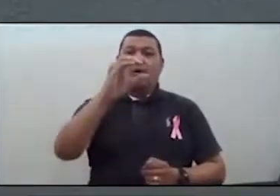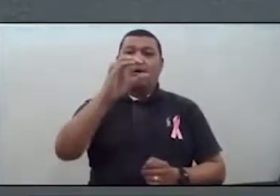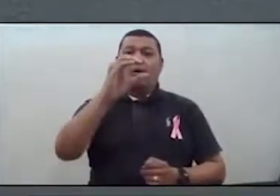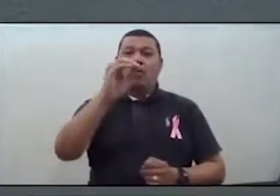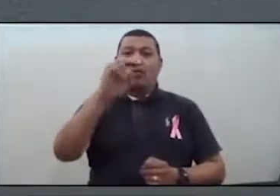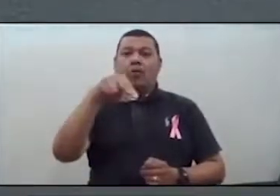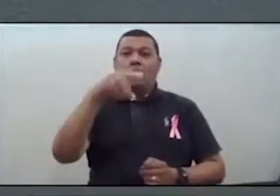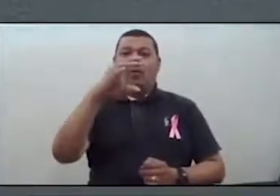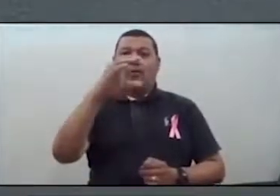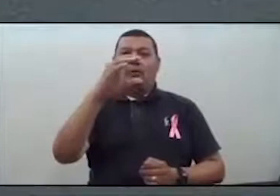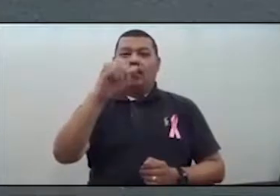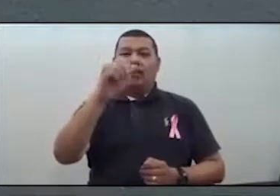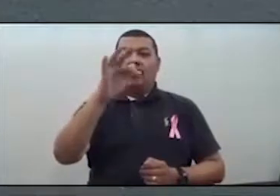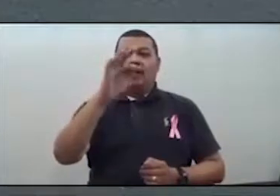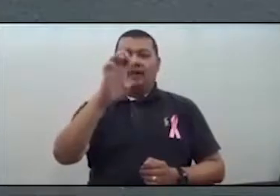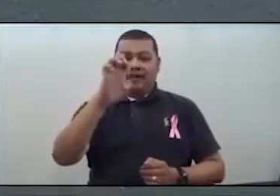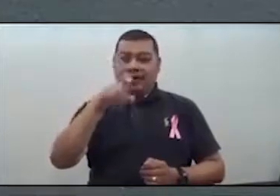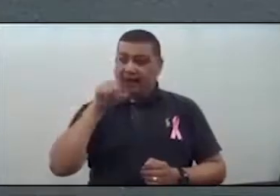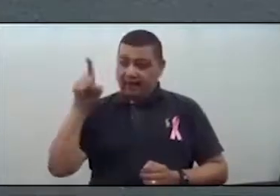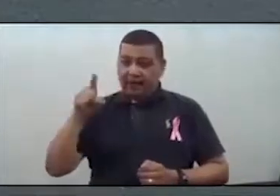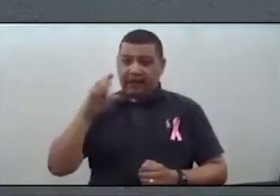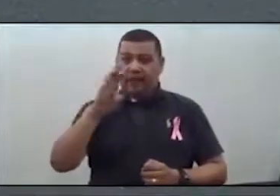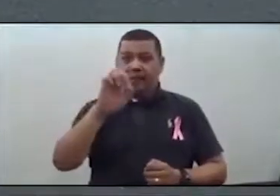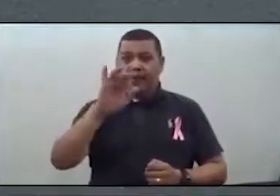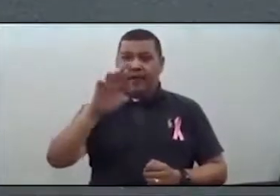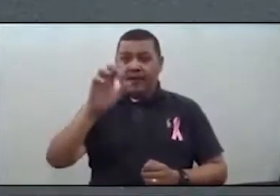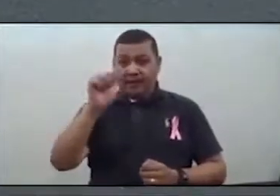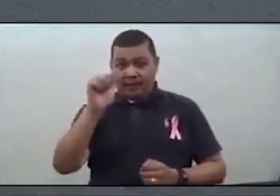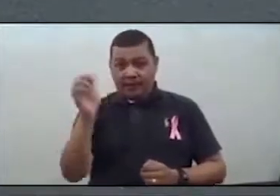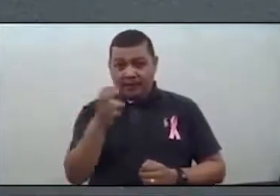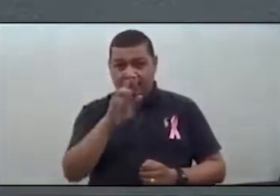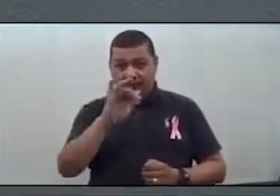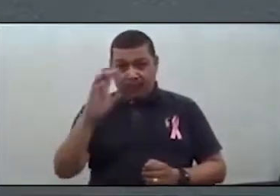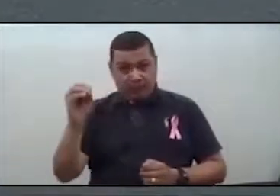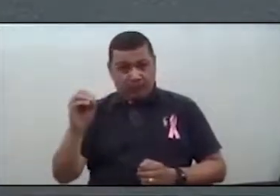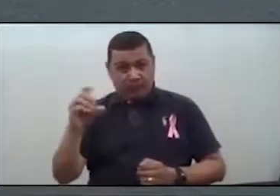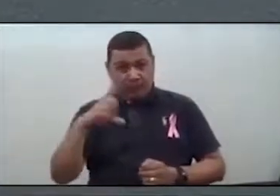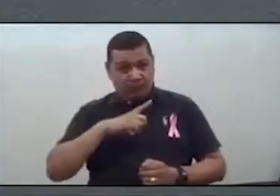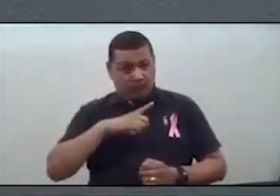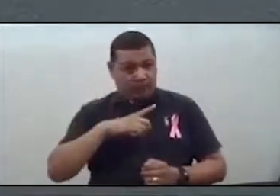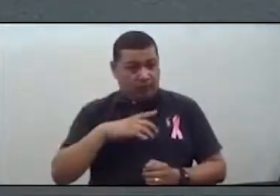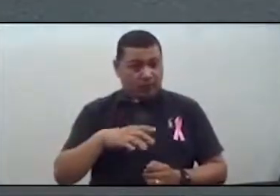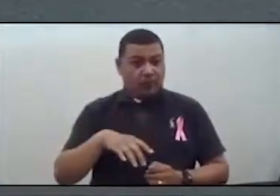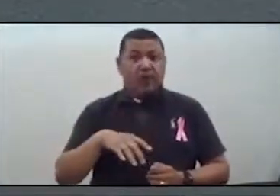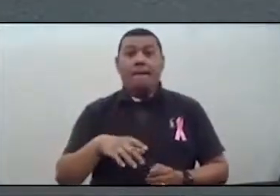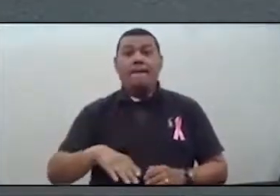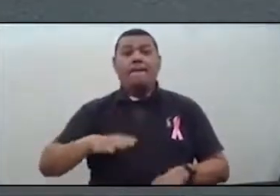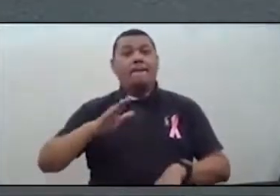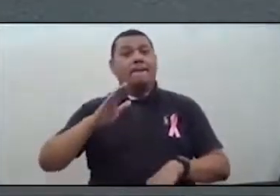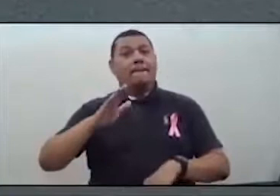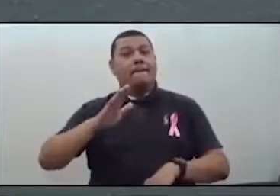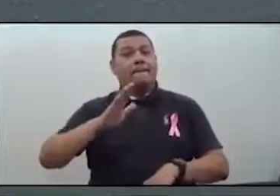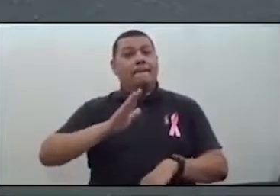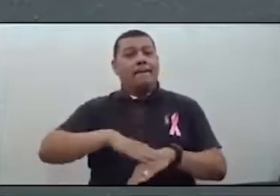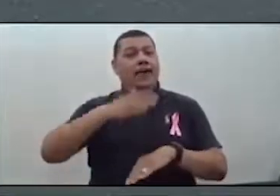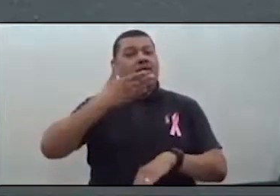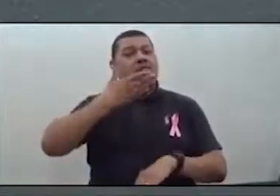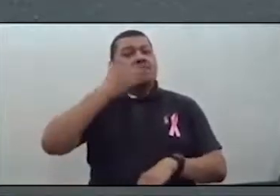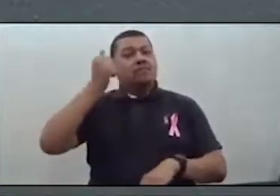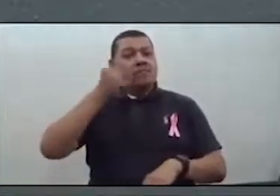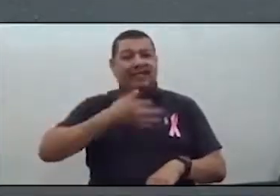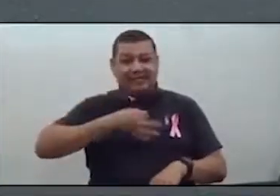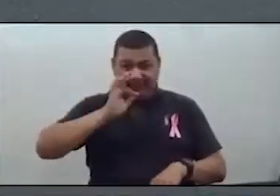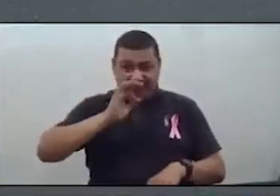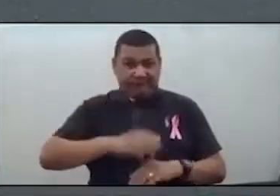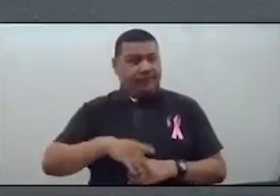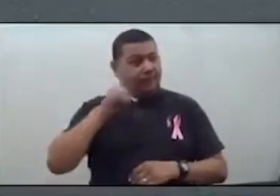É uma realização do governo do estado de Rondônia, onde vai estar ali premiando os melhores cafés do estado de Rondônia. Então, vai ser do dia 20, 21